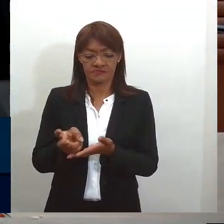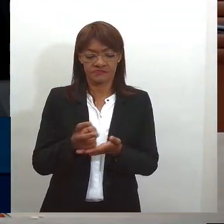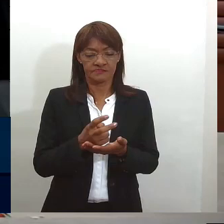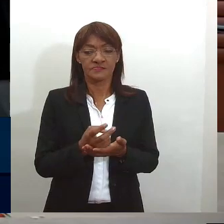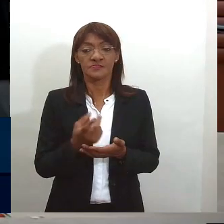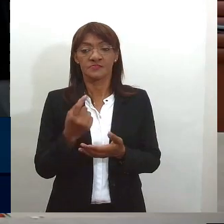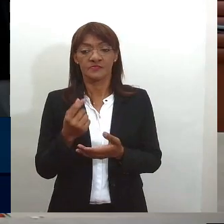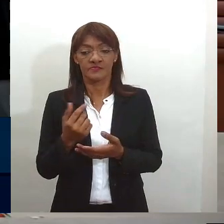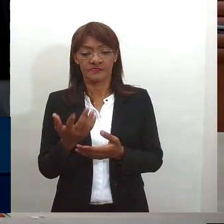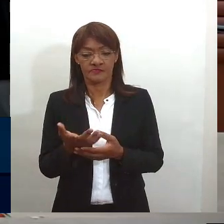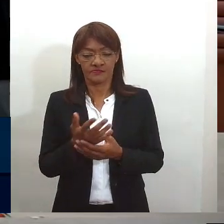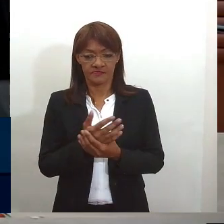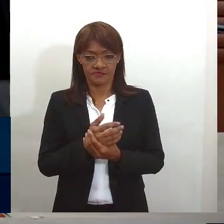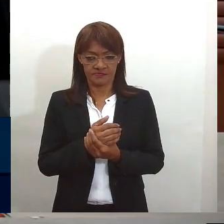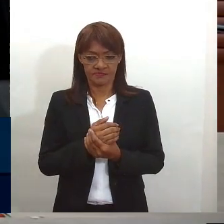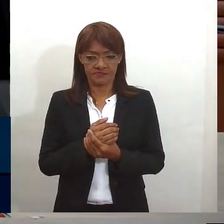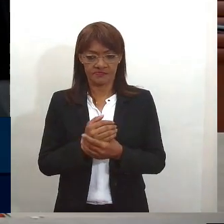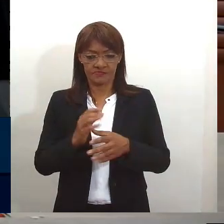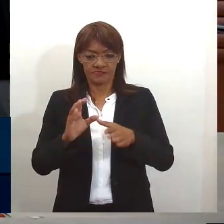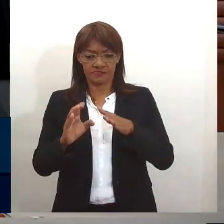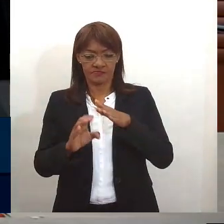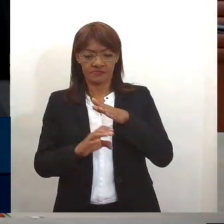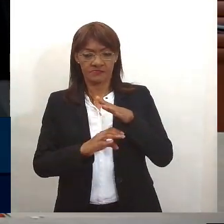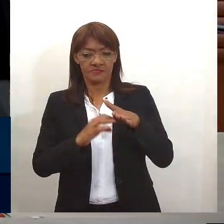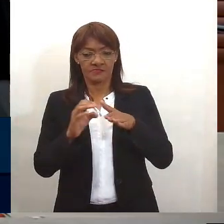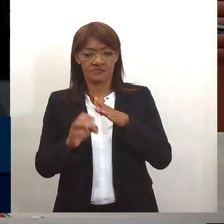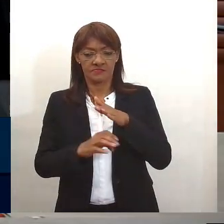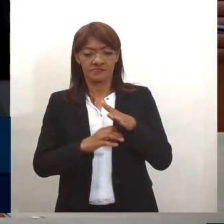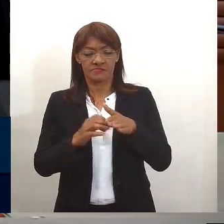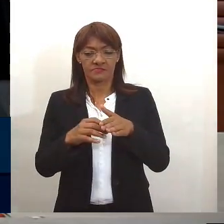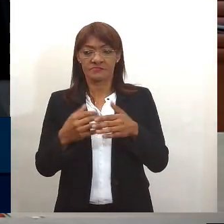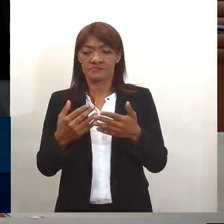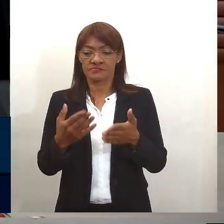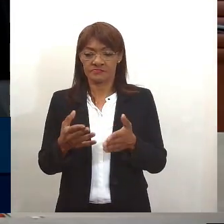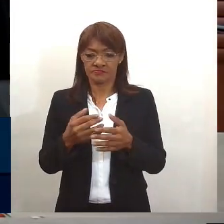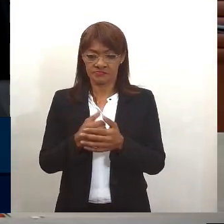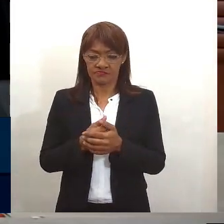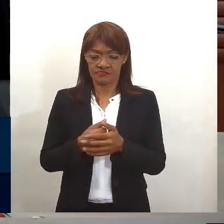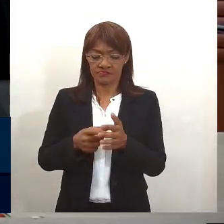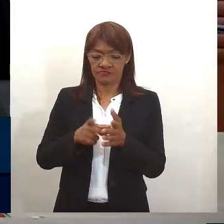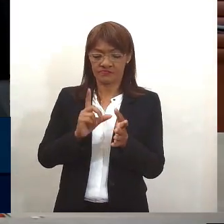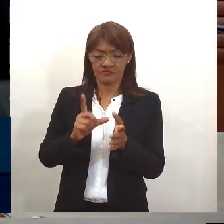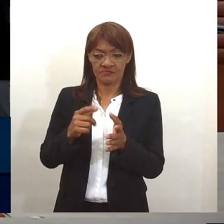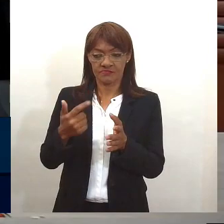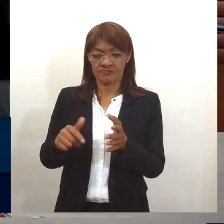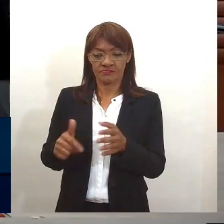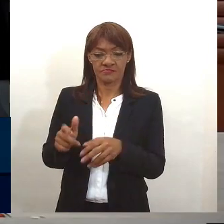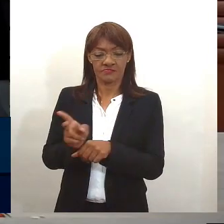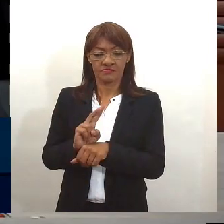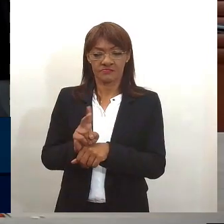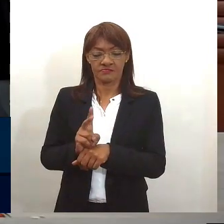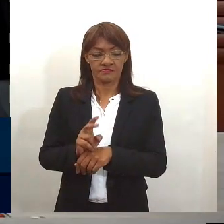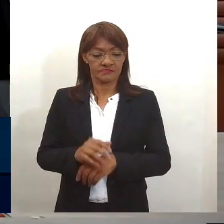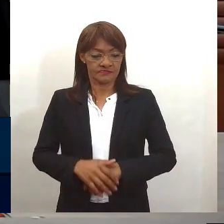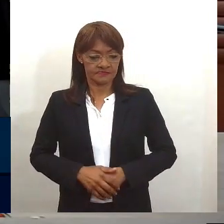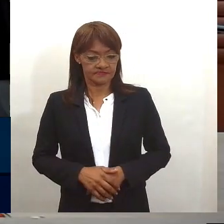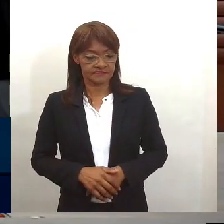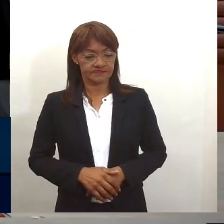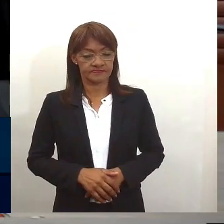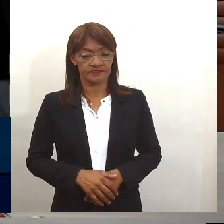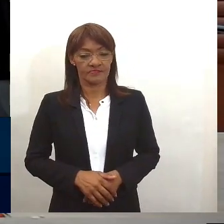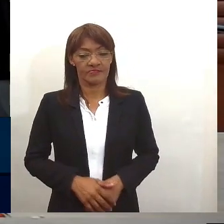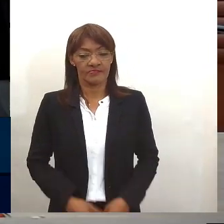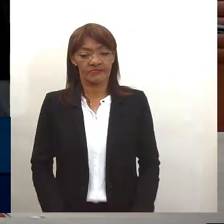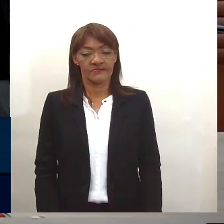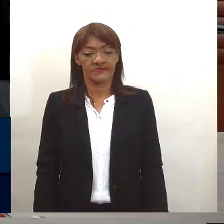né, com a renúncia fiscal. A outra questão também é sobre